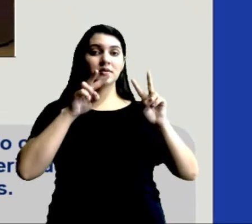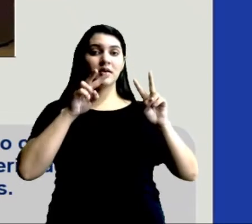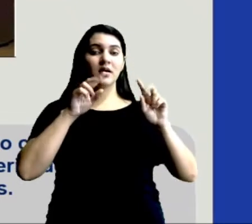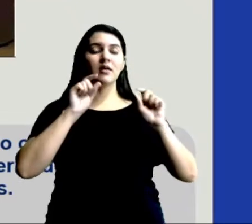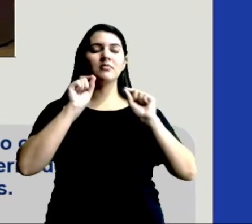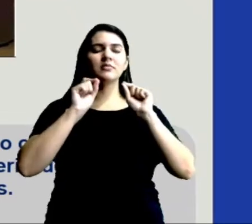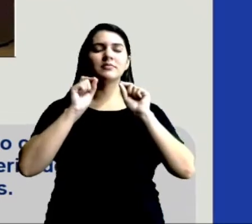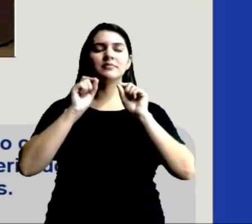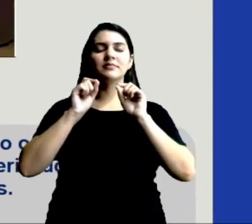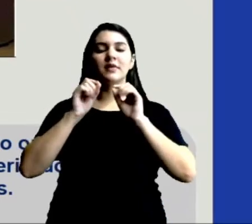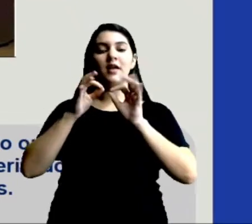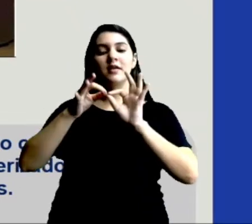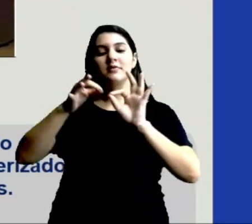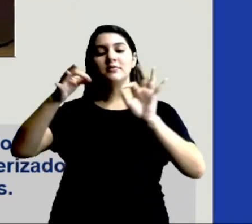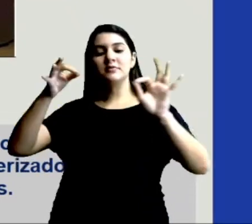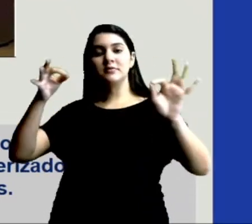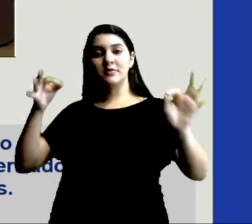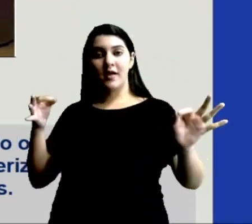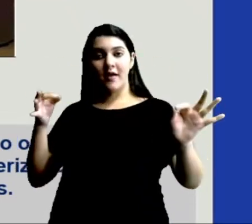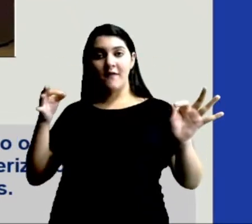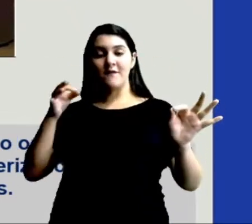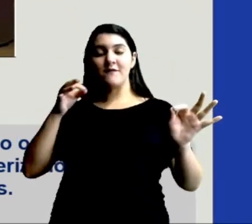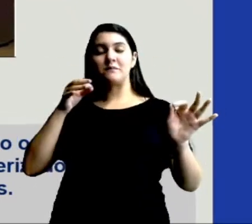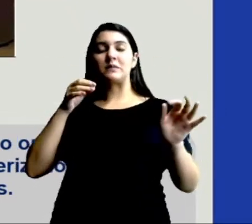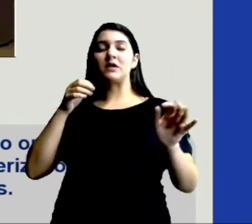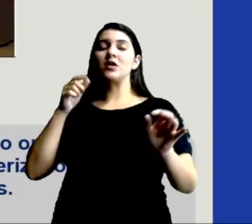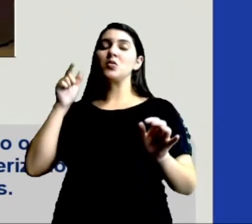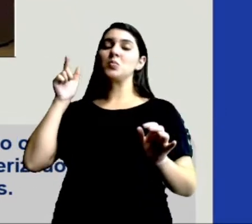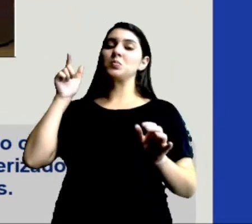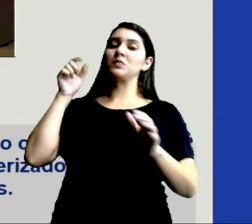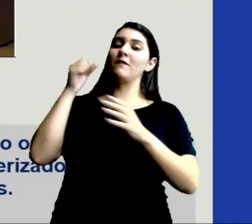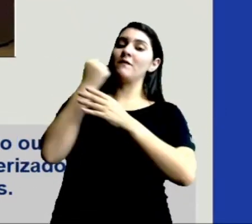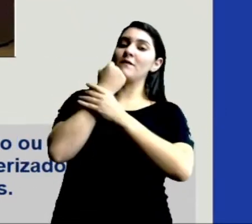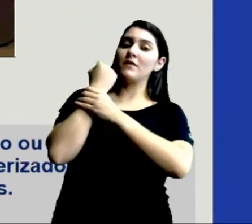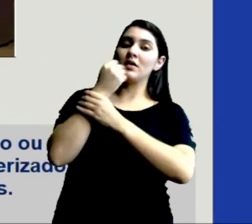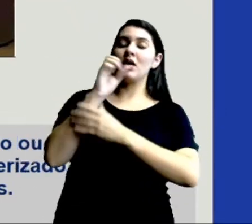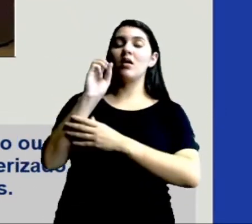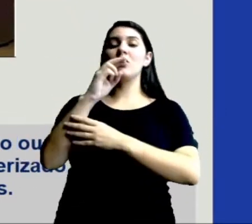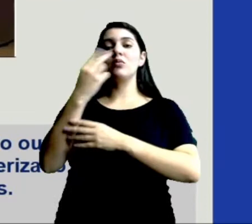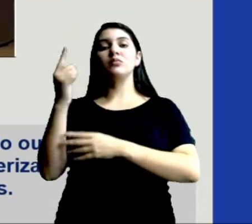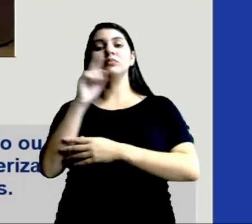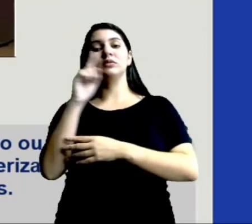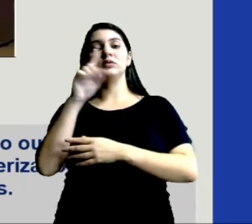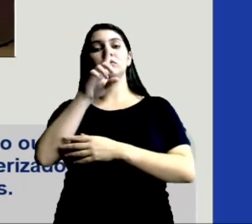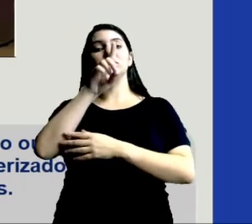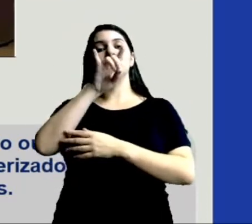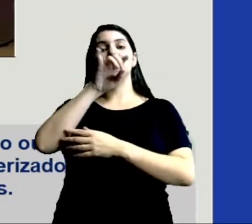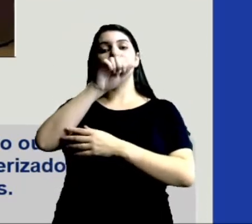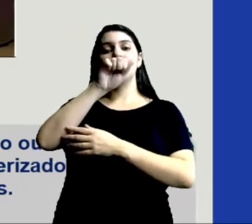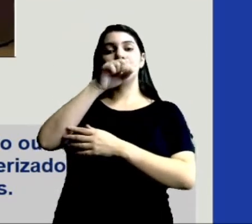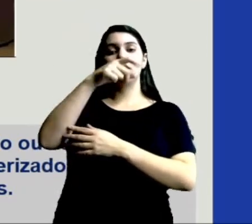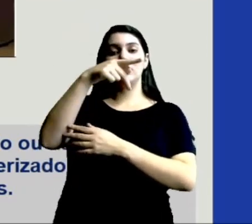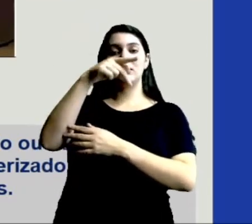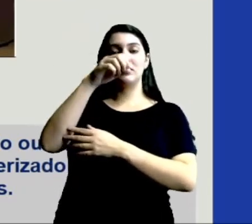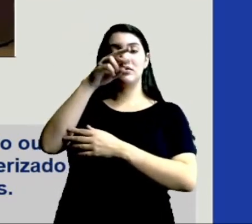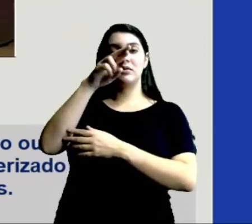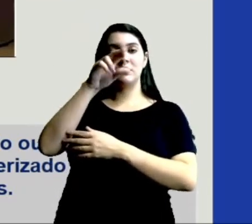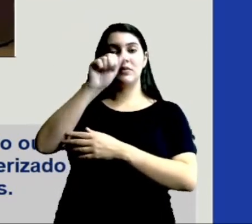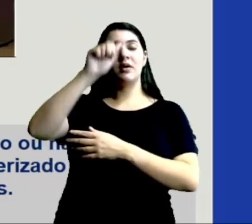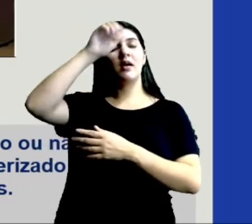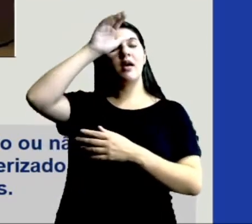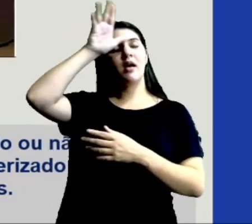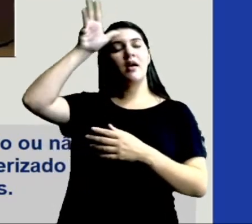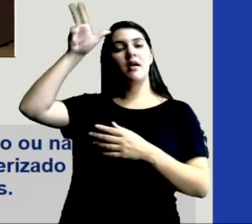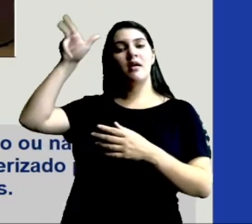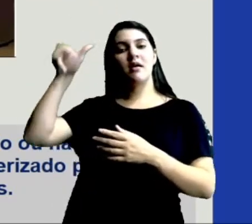ao deslocamento forçado ou não de um povo pelo mundo. A diáspora africana é o nome dado a